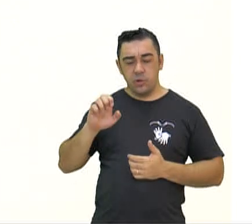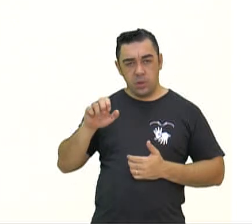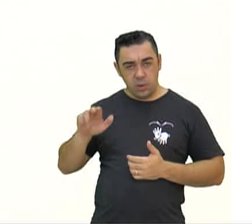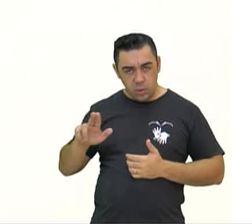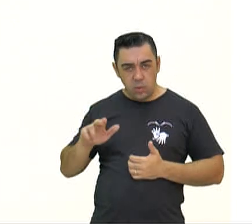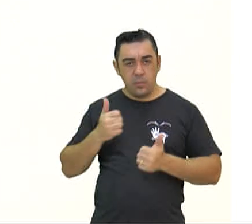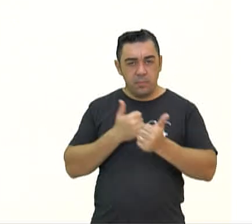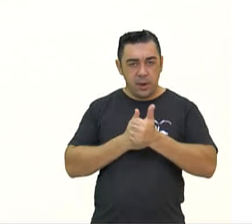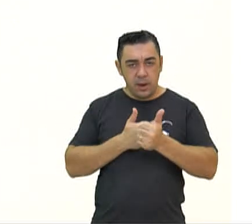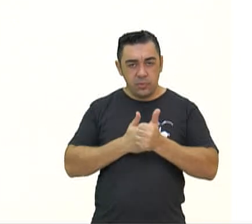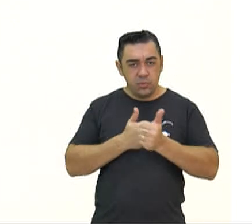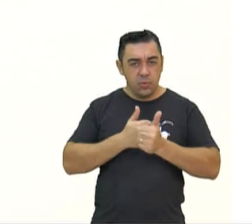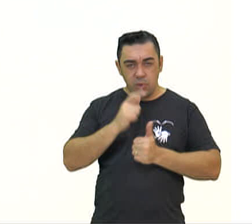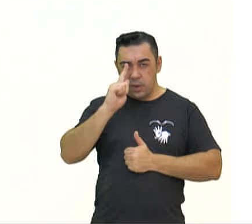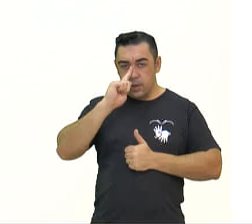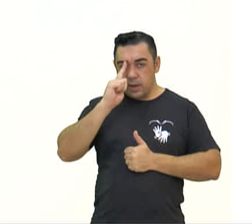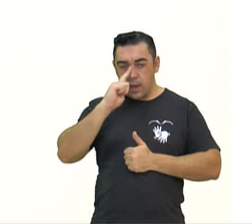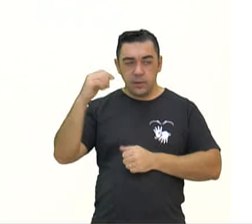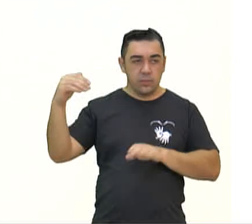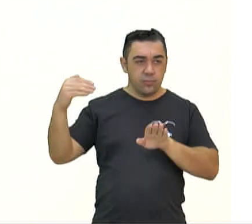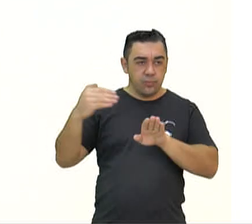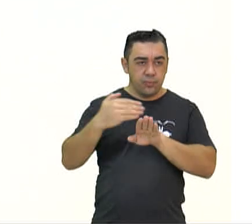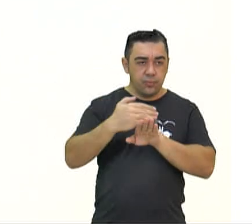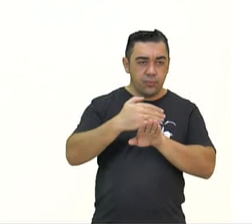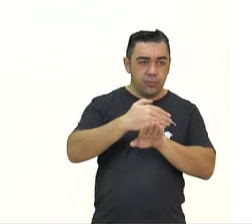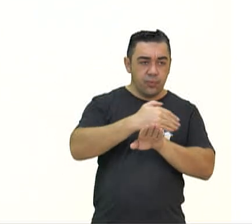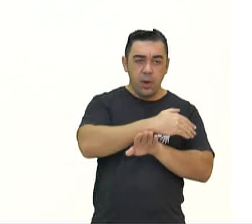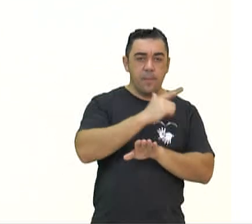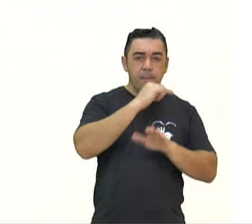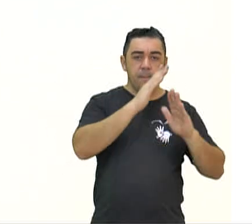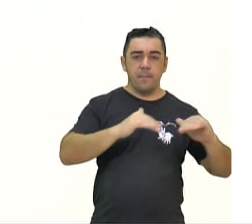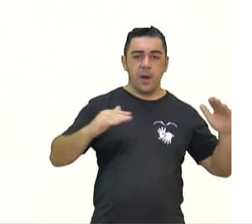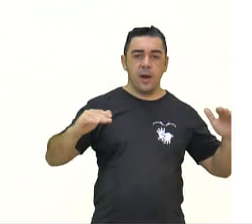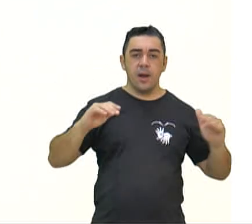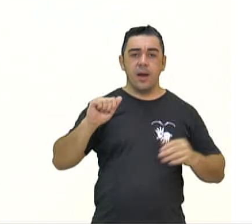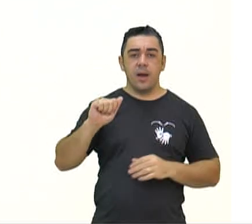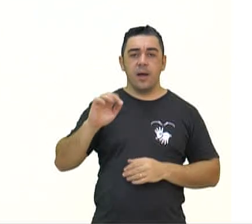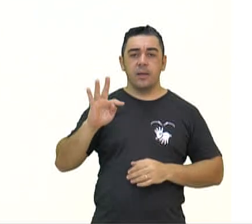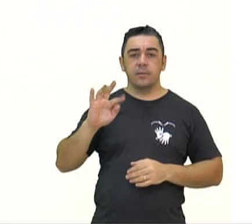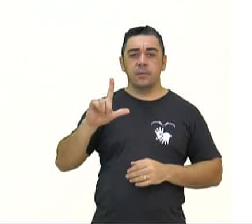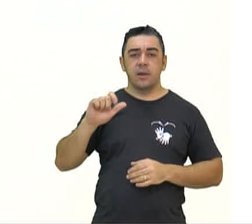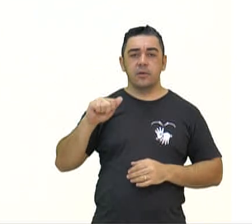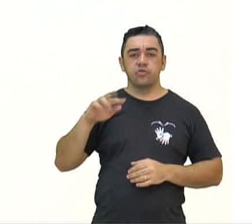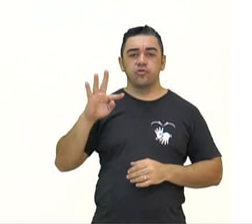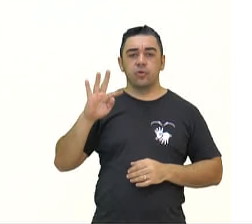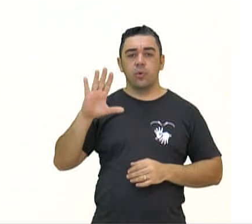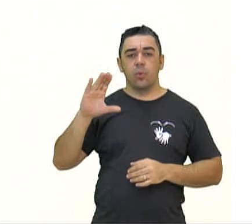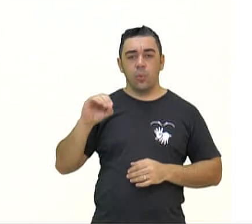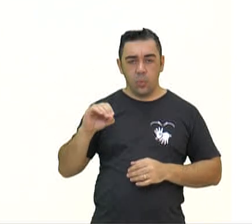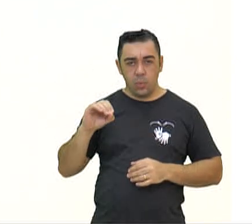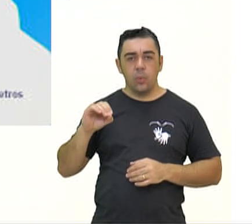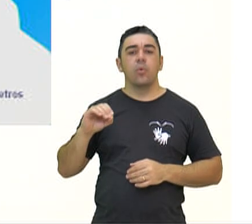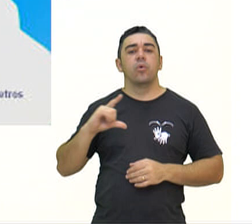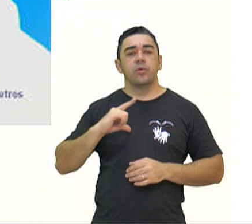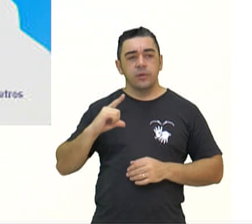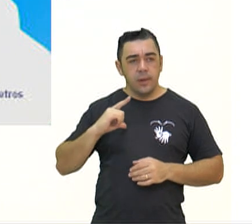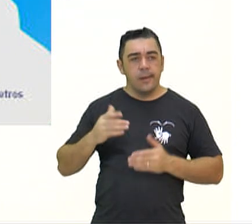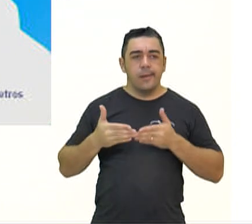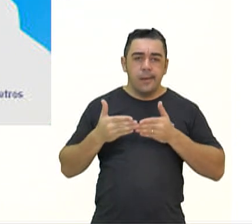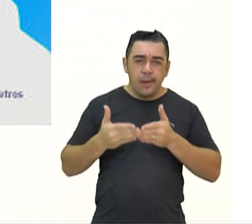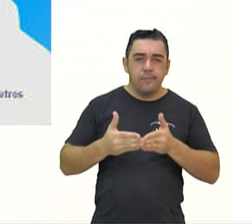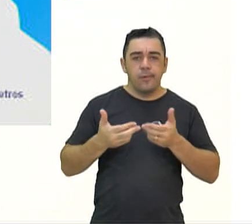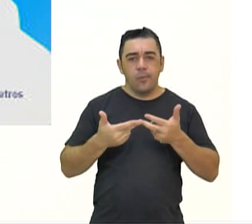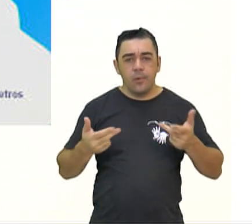Mediterrâneo e atinjo o Oceano Atlântico para fazer transporte de mercadorias, de coisas e assim por pessoas e assim por